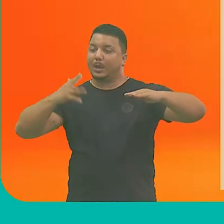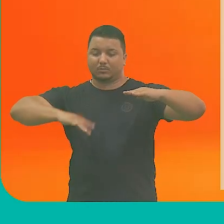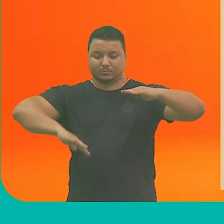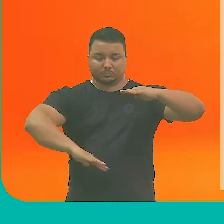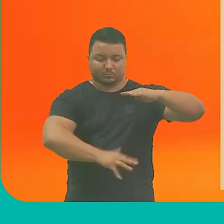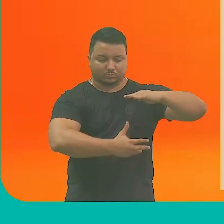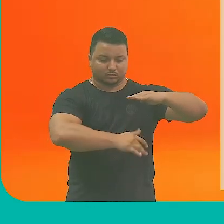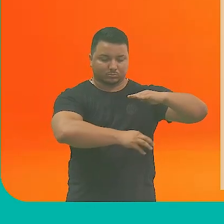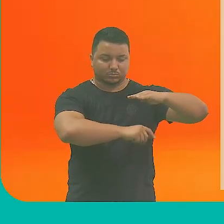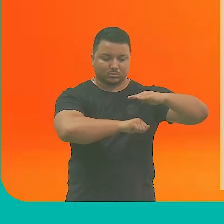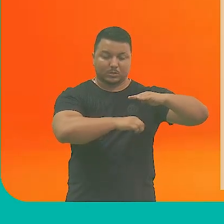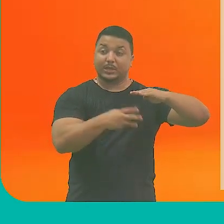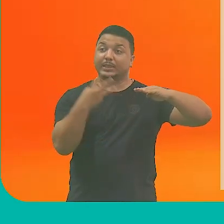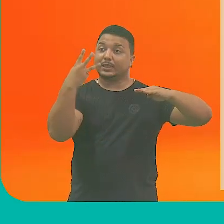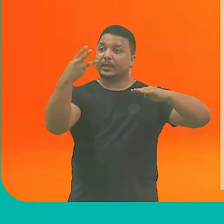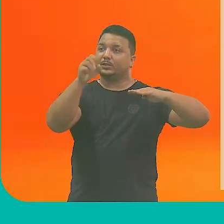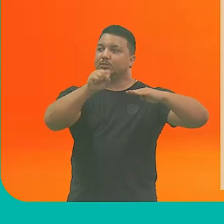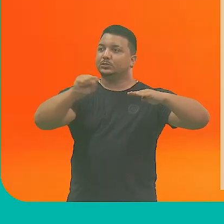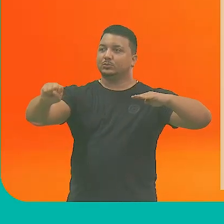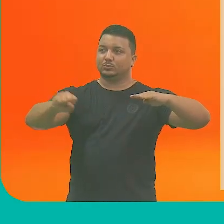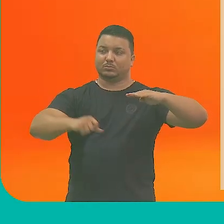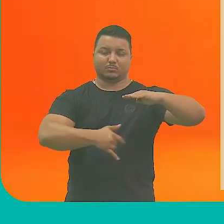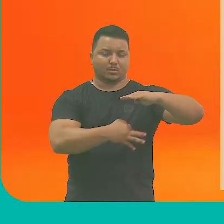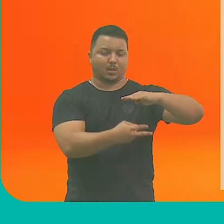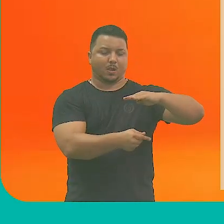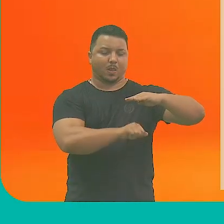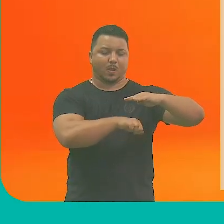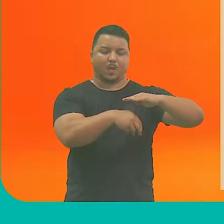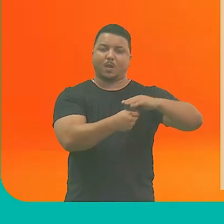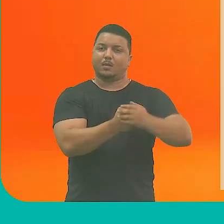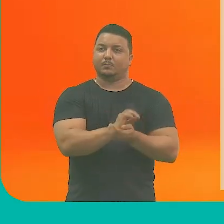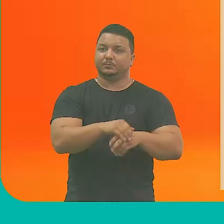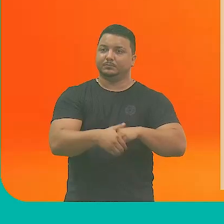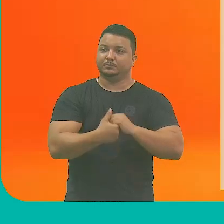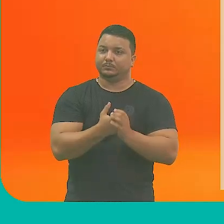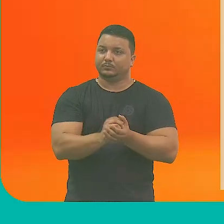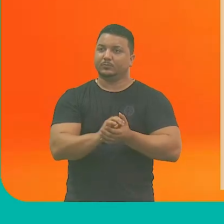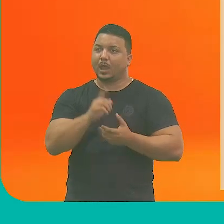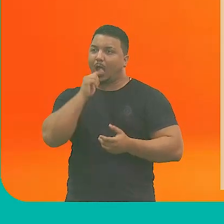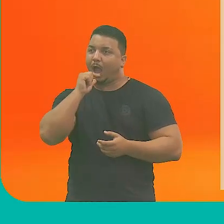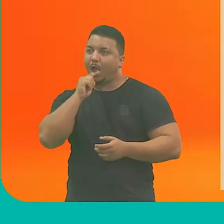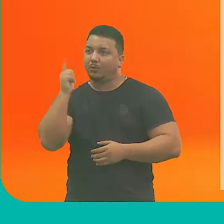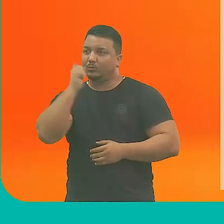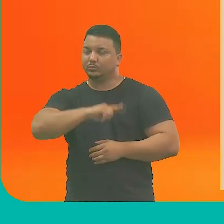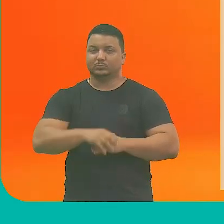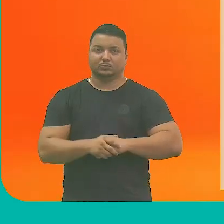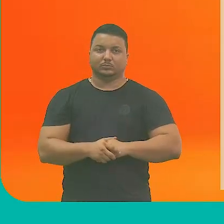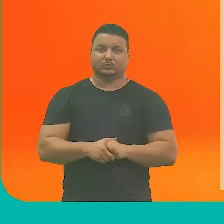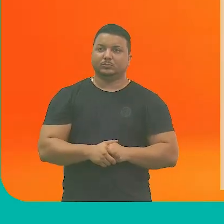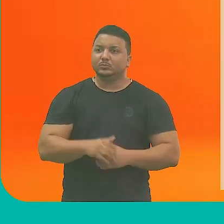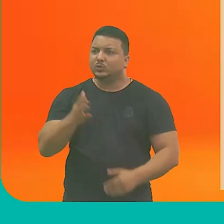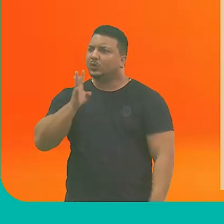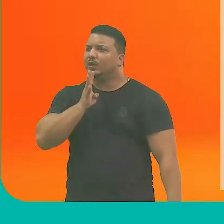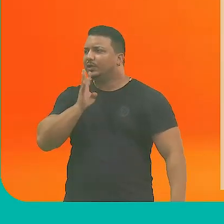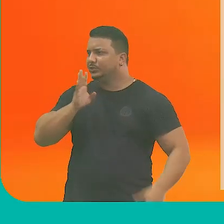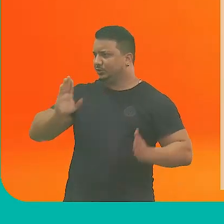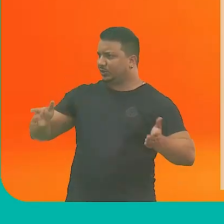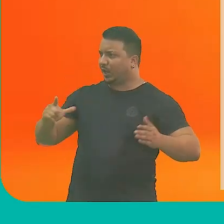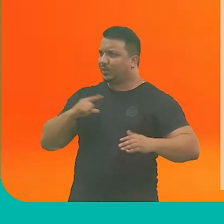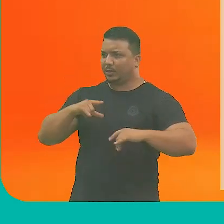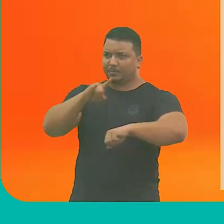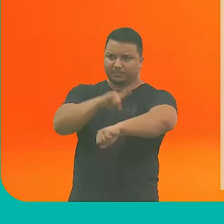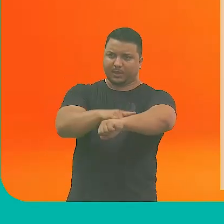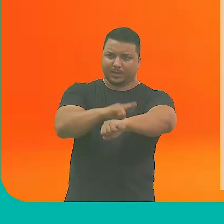água durante 3 segundos para que a pessoa possa molhá-la. Então, eu acho que todo mundo já foi aqui no